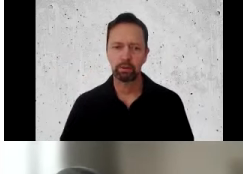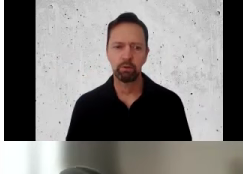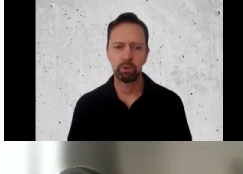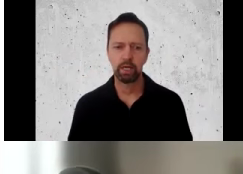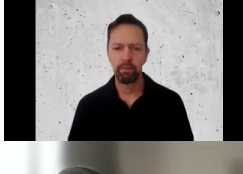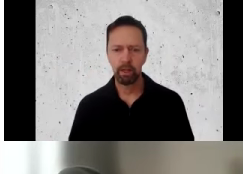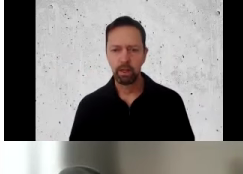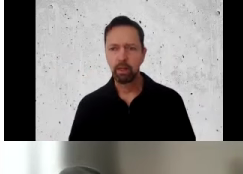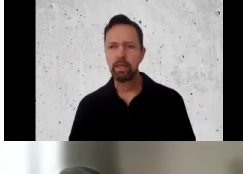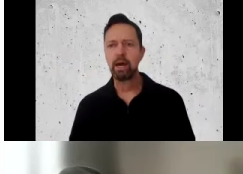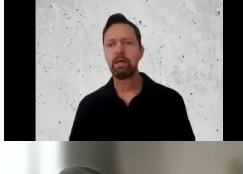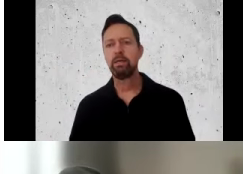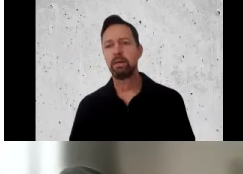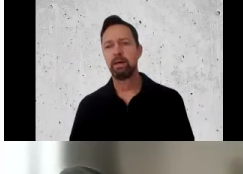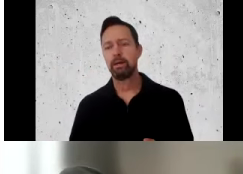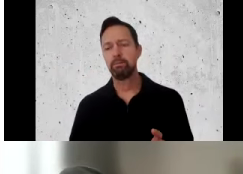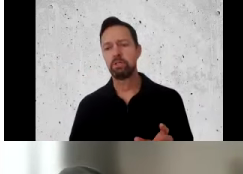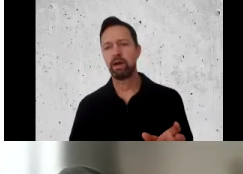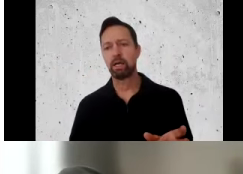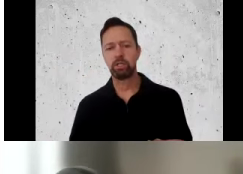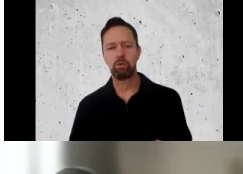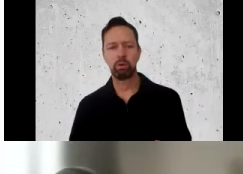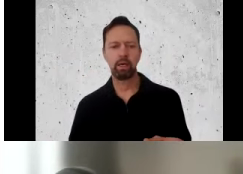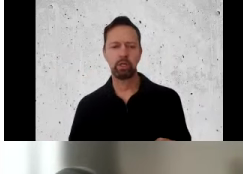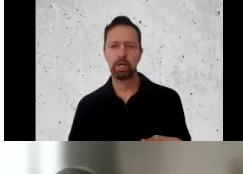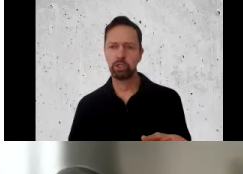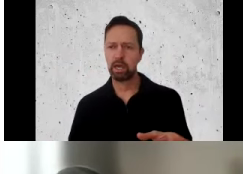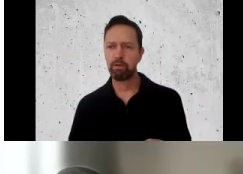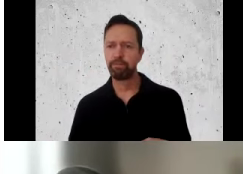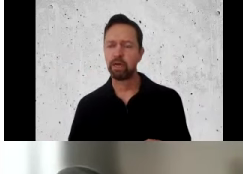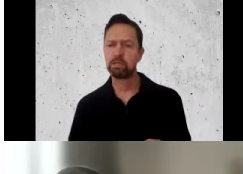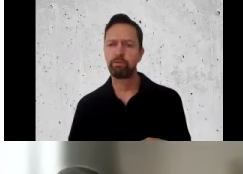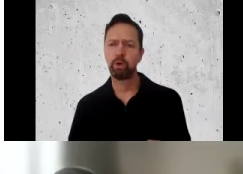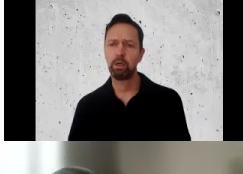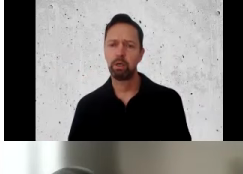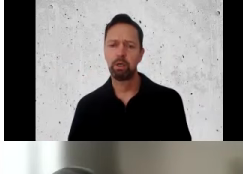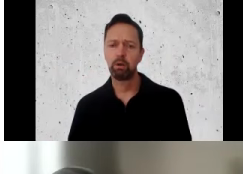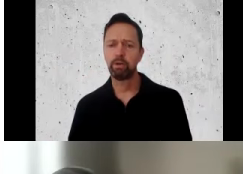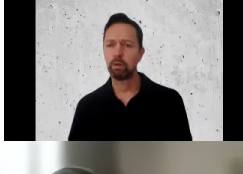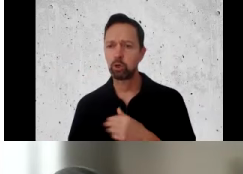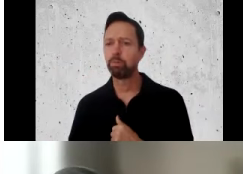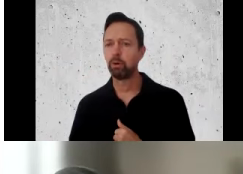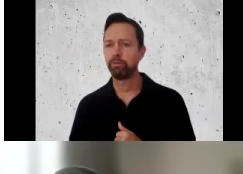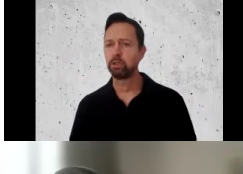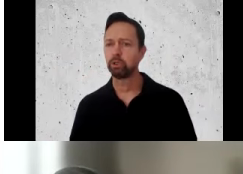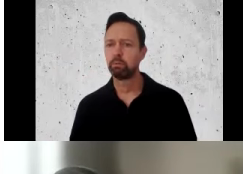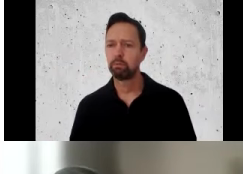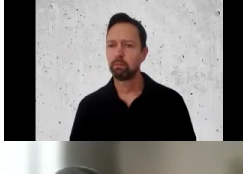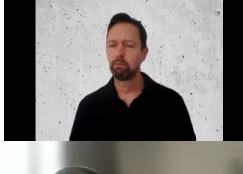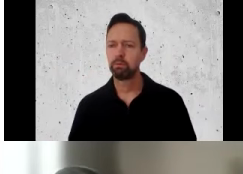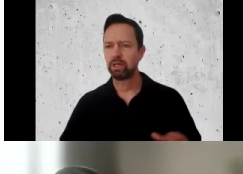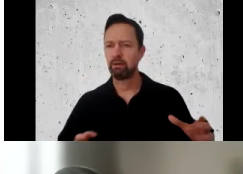no contrato, quero mudar. E aí, devagarzinho, o que a GM fez foi, eventualmente, comprou a